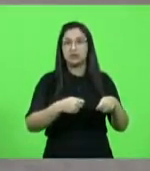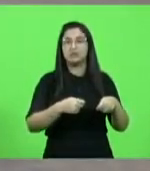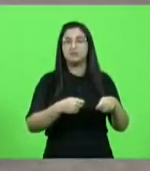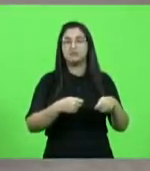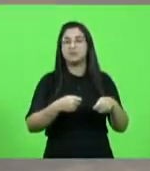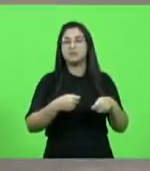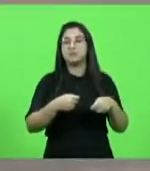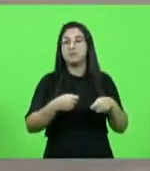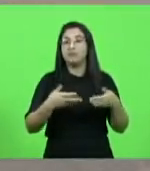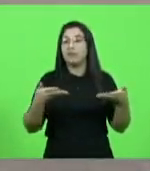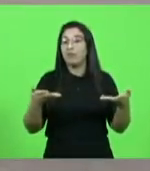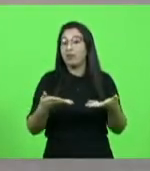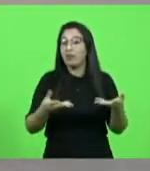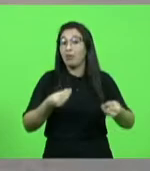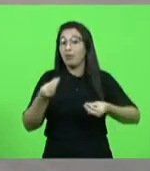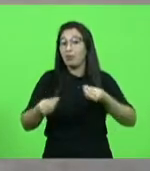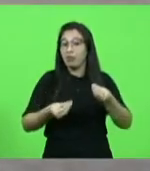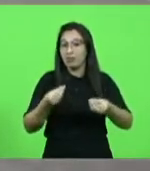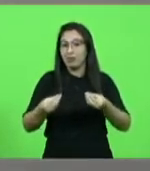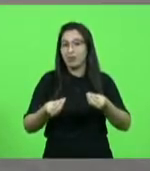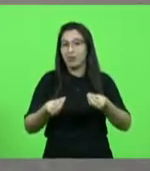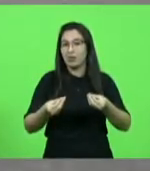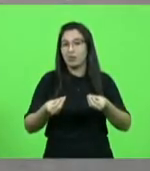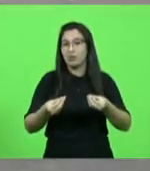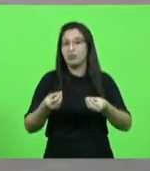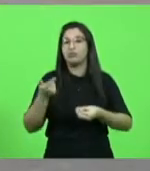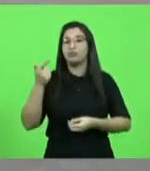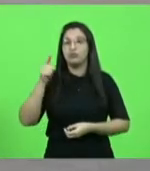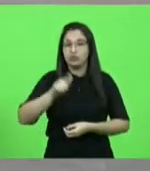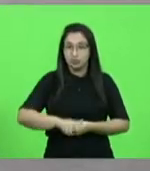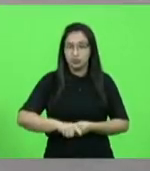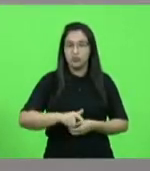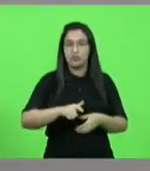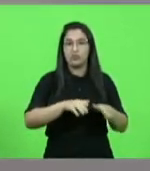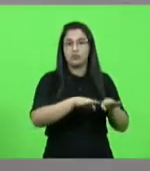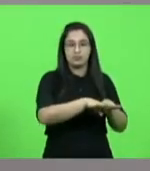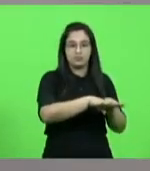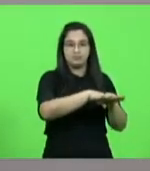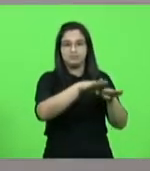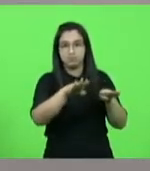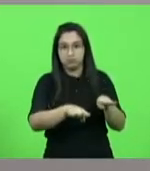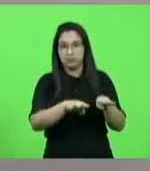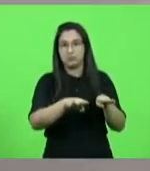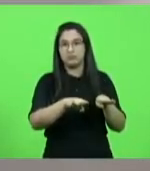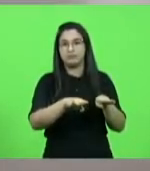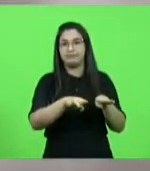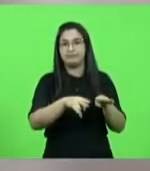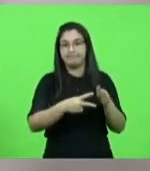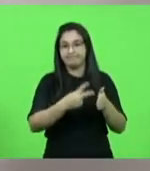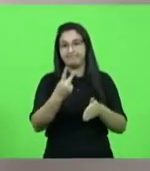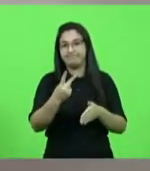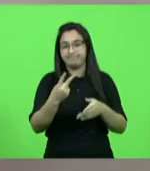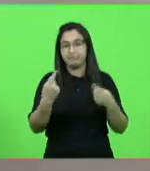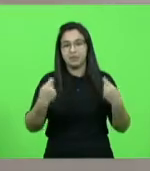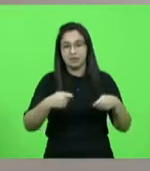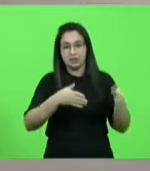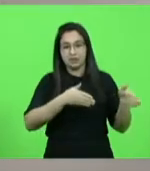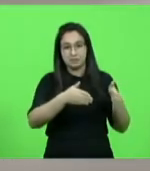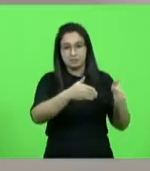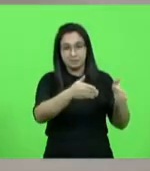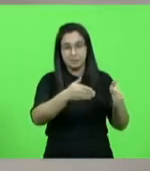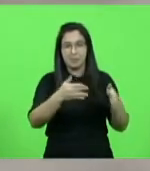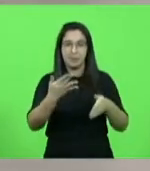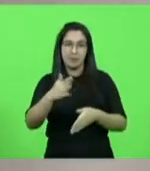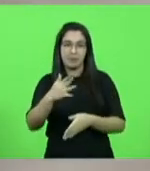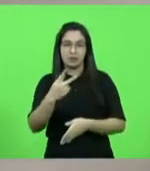e agora a gente está tendo a duplicação de Navegantes até Indaial. Trajeto em torno de 73